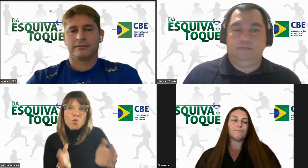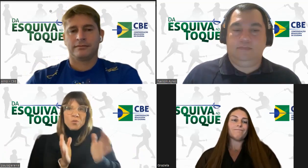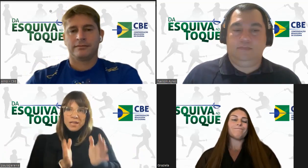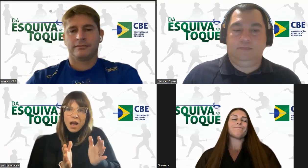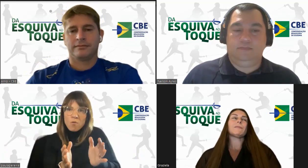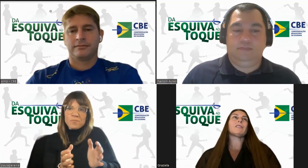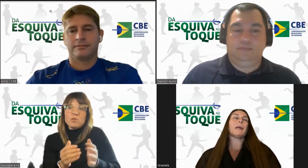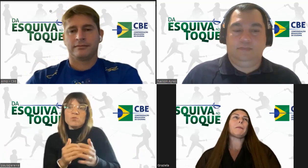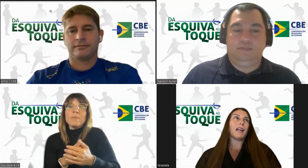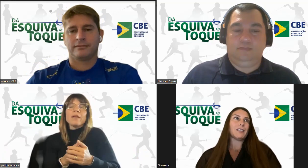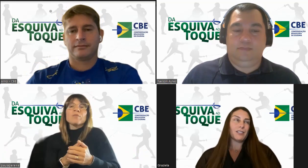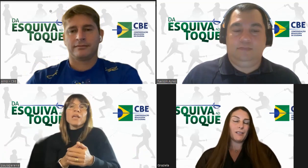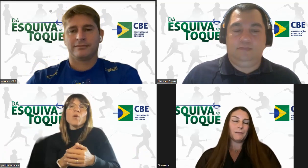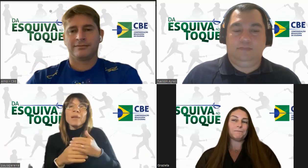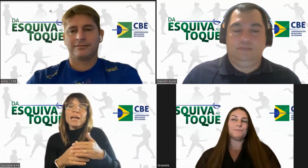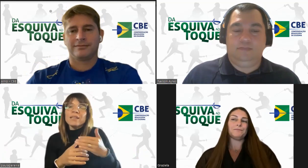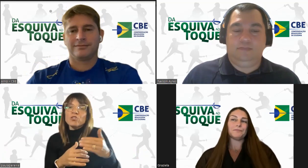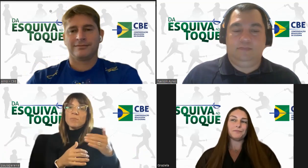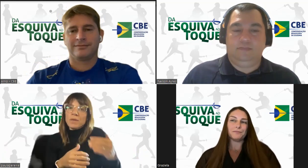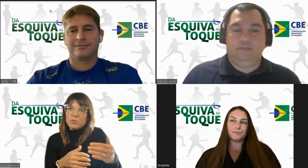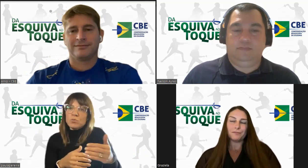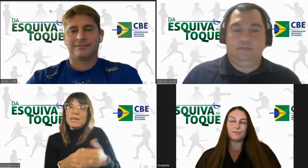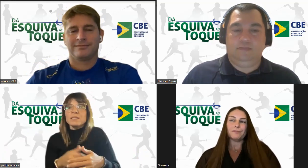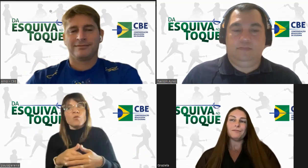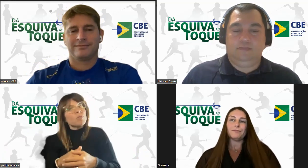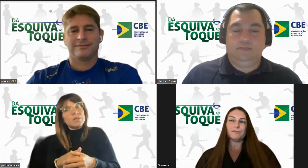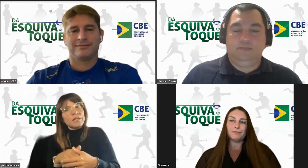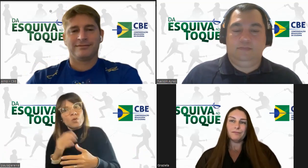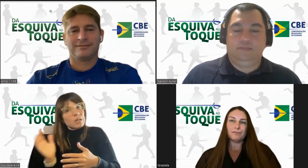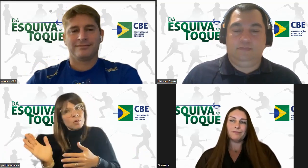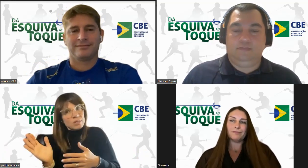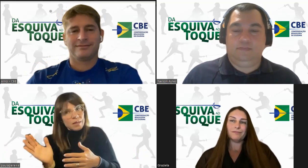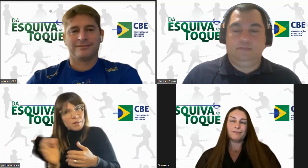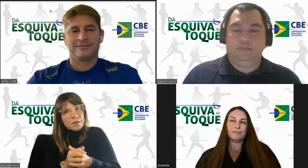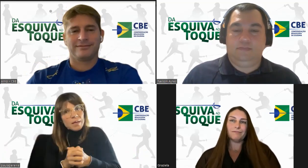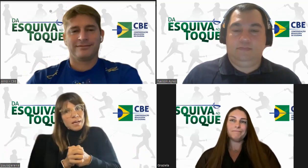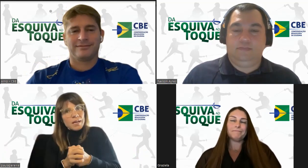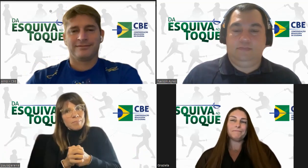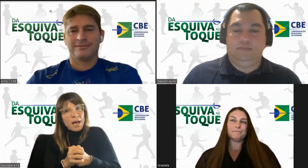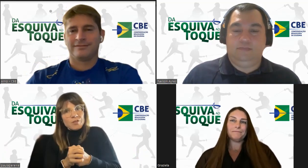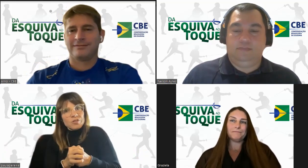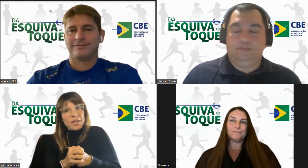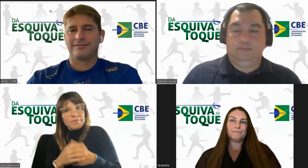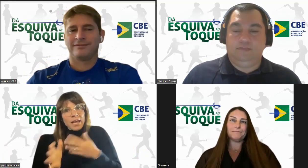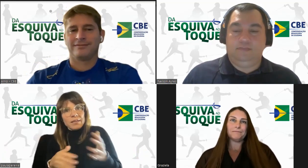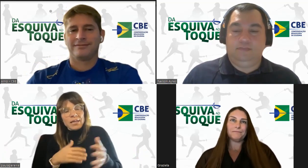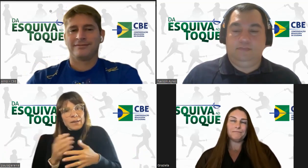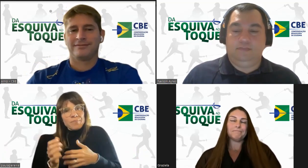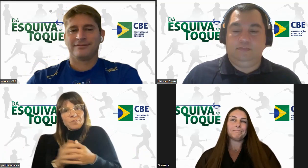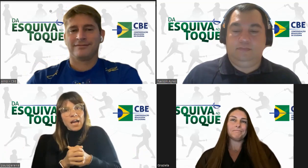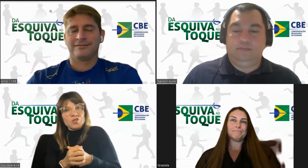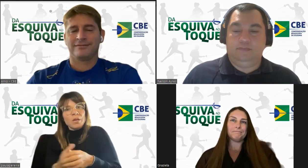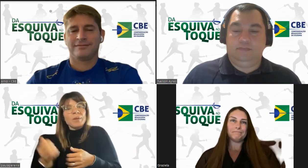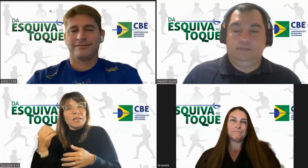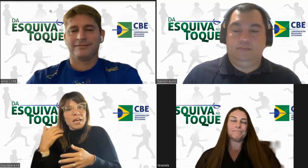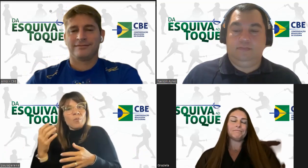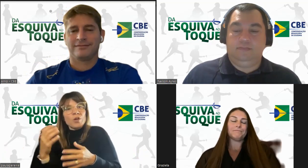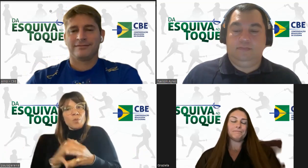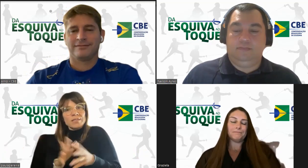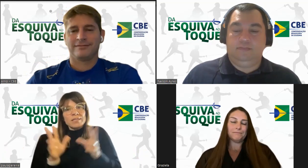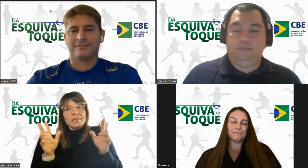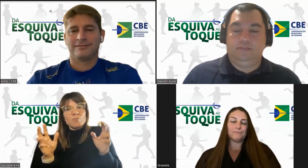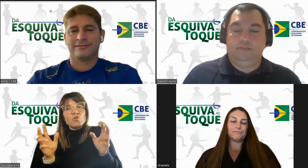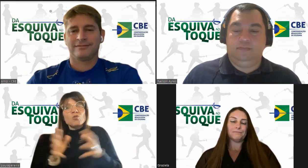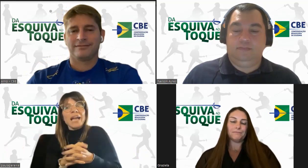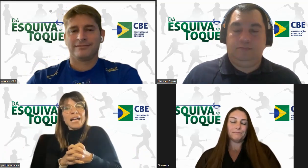né então o ideal que o trabalho tem um planejamento assim como tem toda a outra parte né técnica tática para